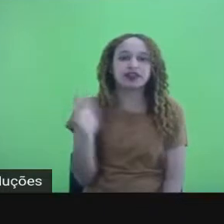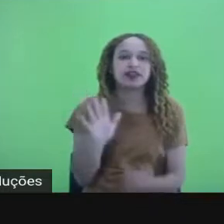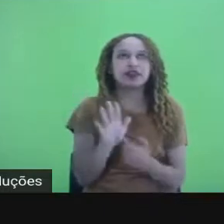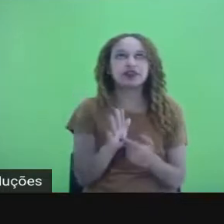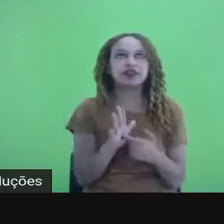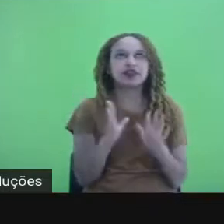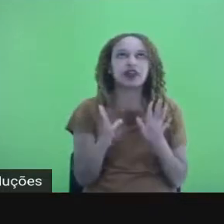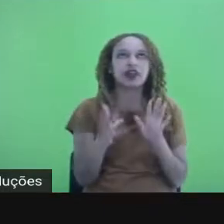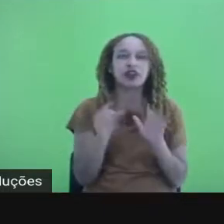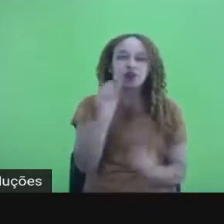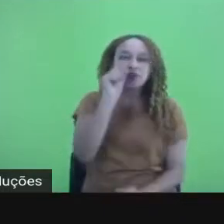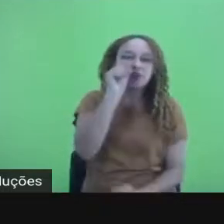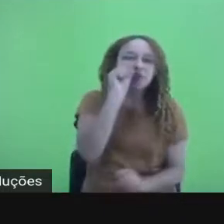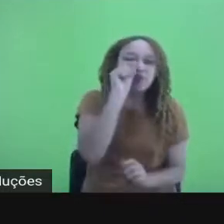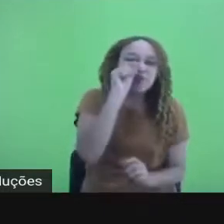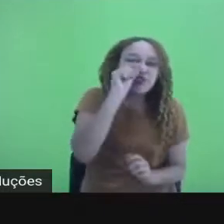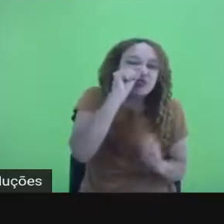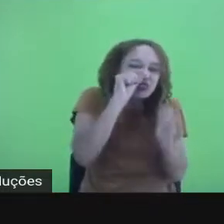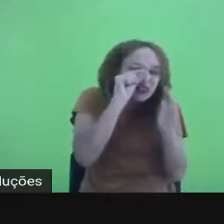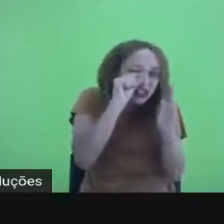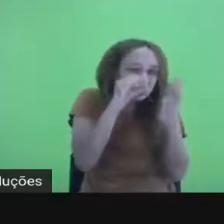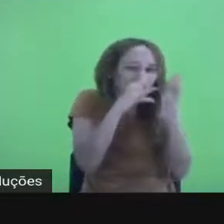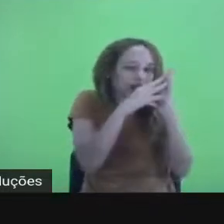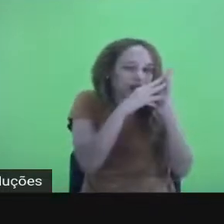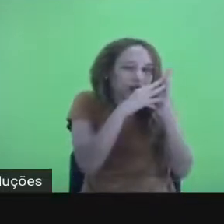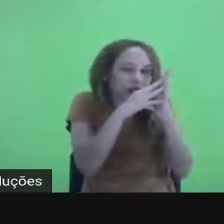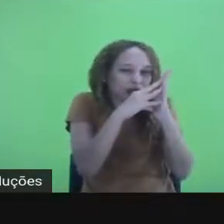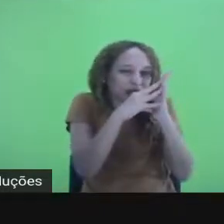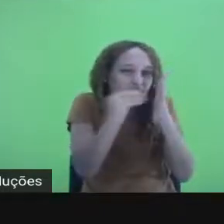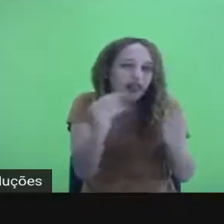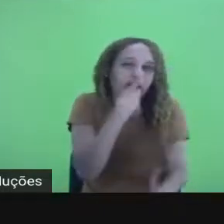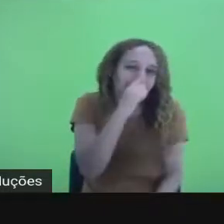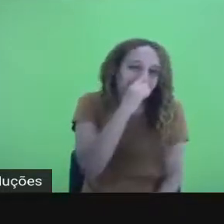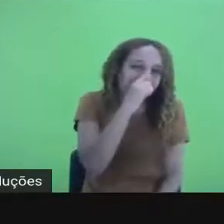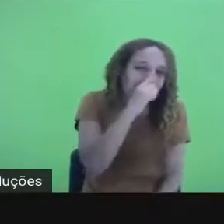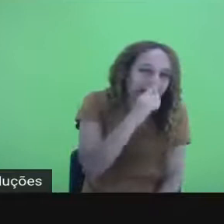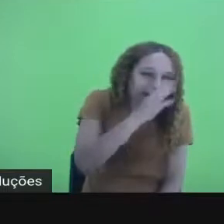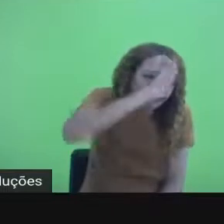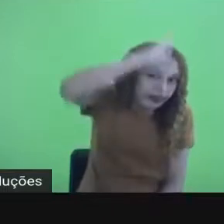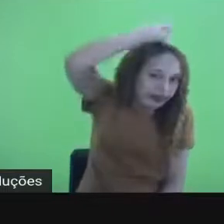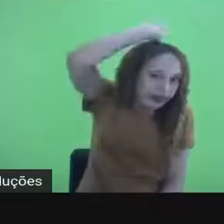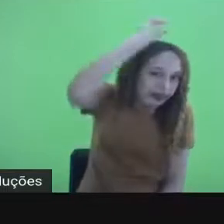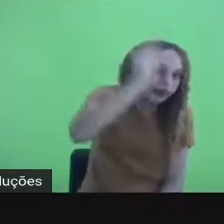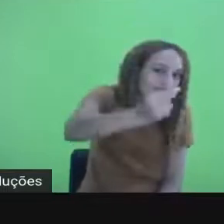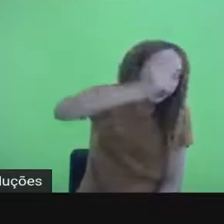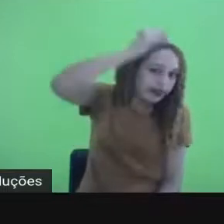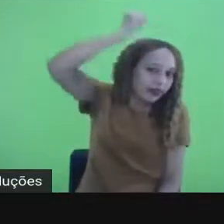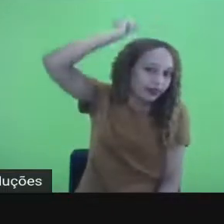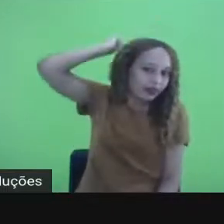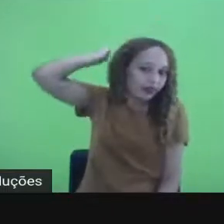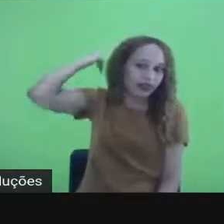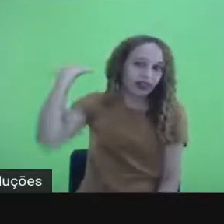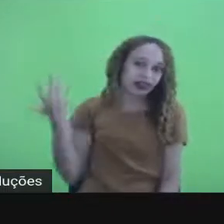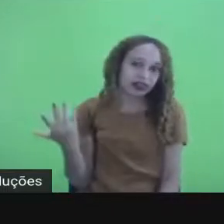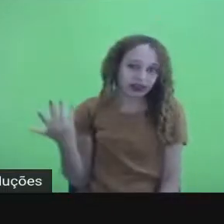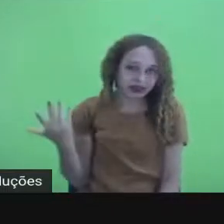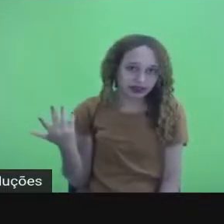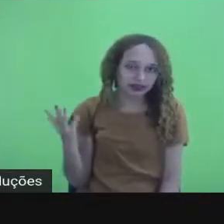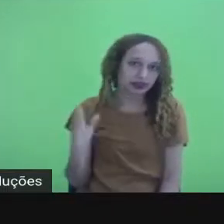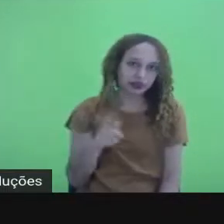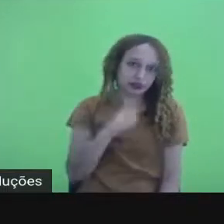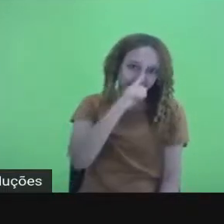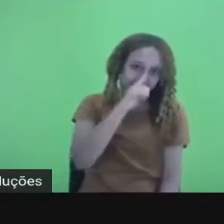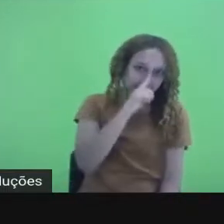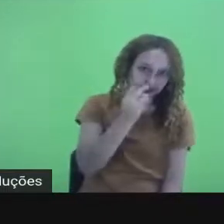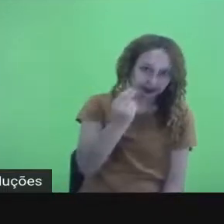modelos da Grécia, Roma, das antigas civilizações, né? Especialmente da Grécia Antiga,